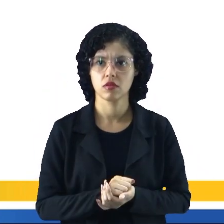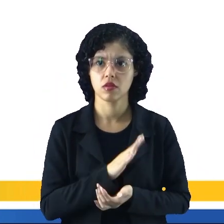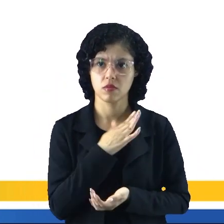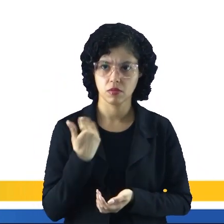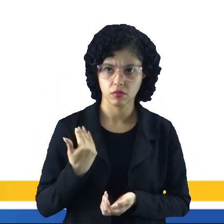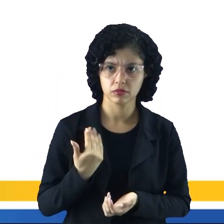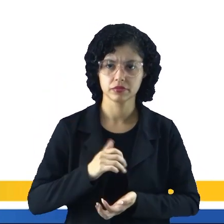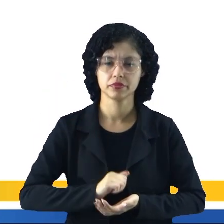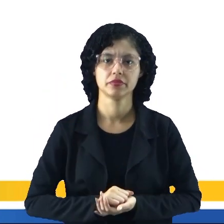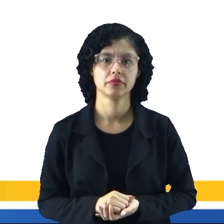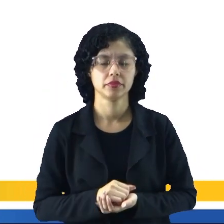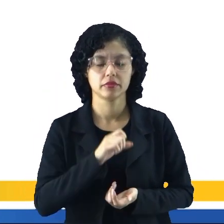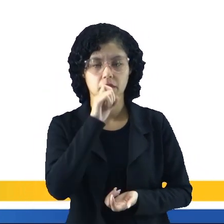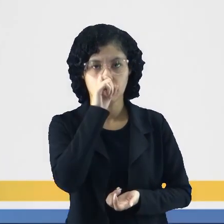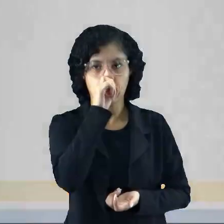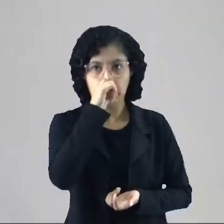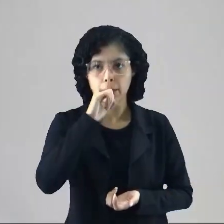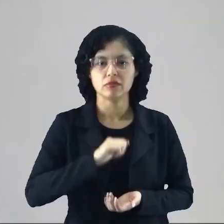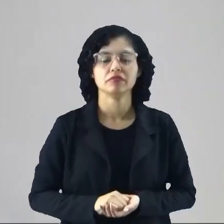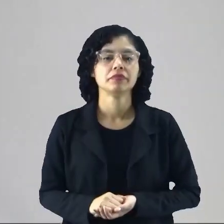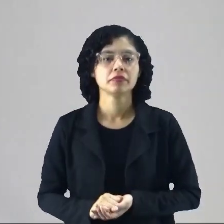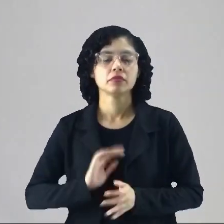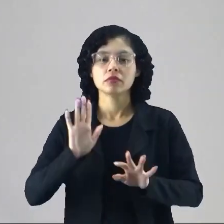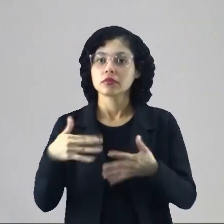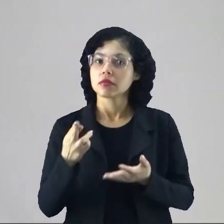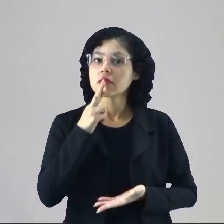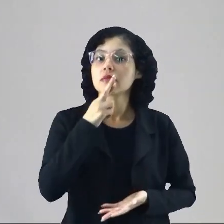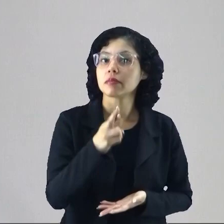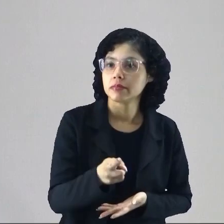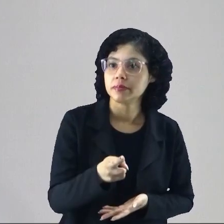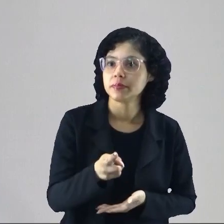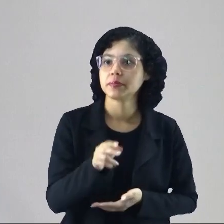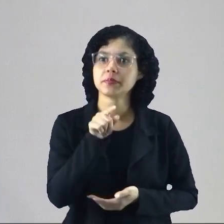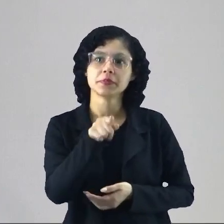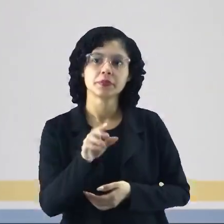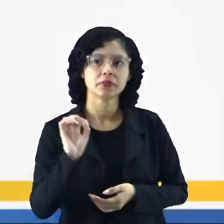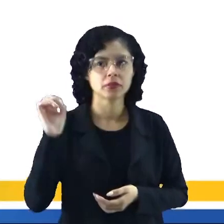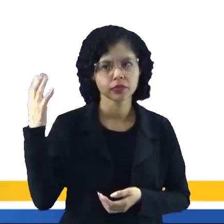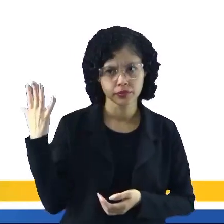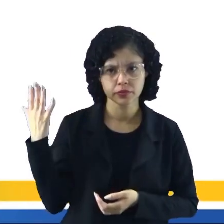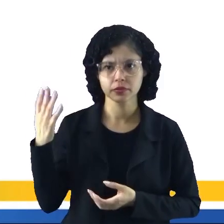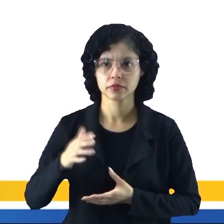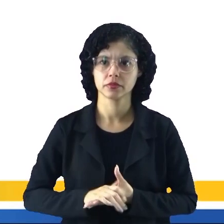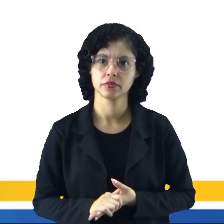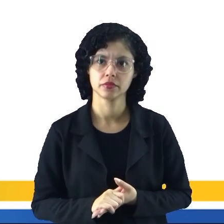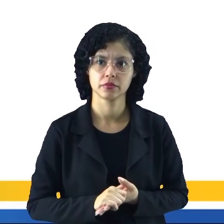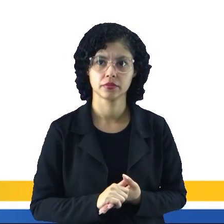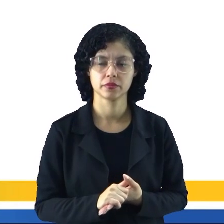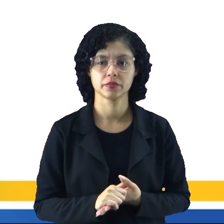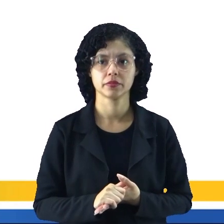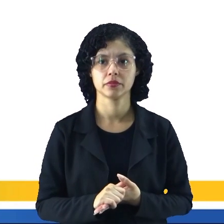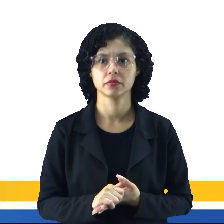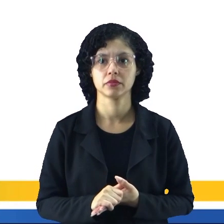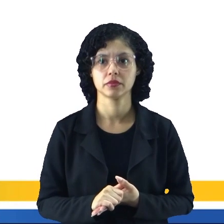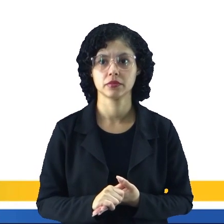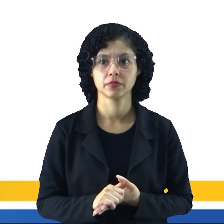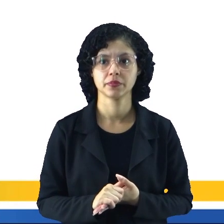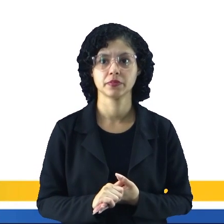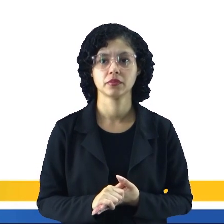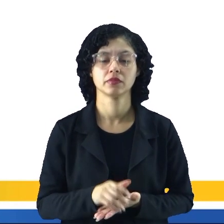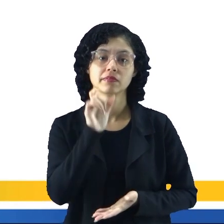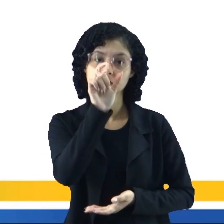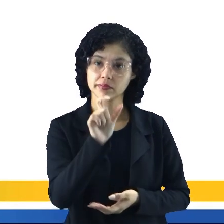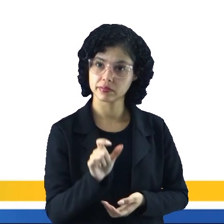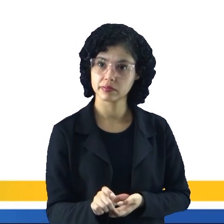da Morte e então né qual seria a resposta correta nesse caso vamos ver o